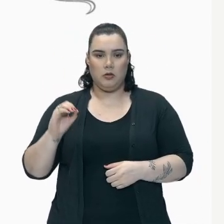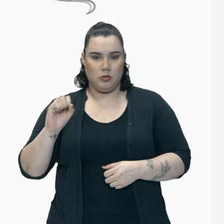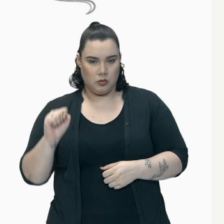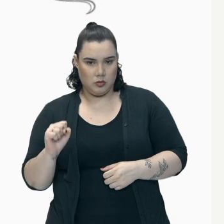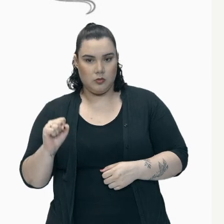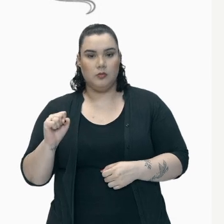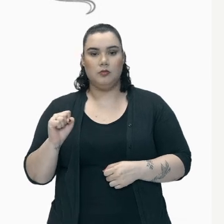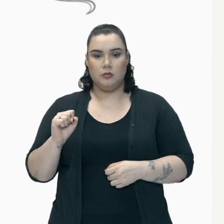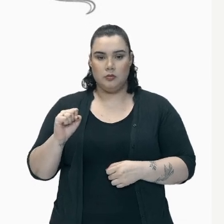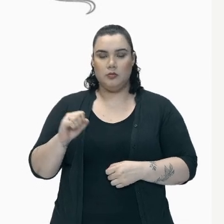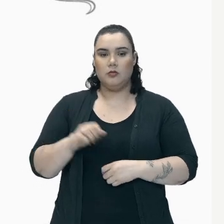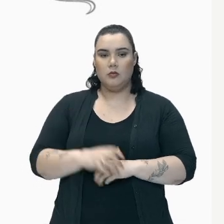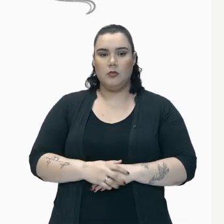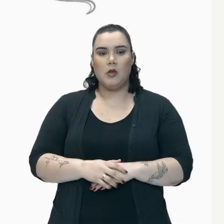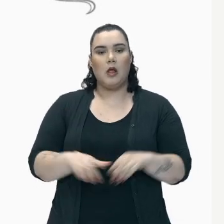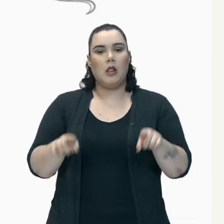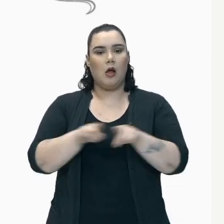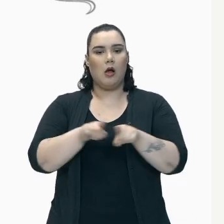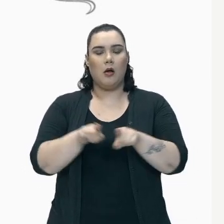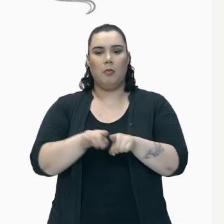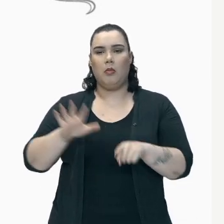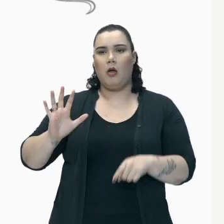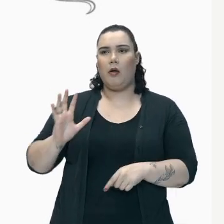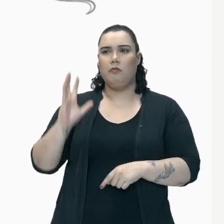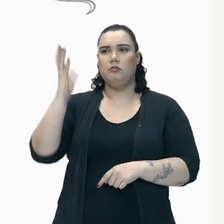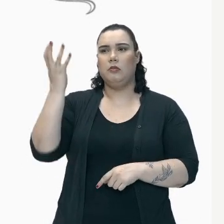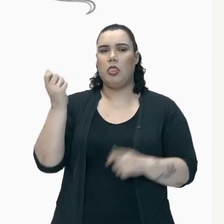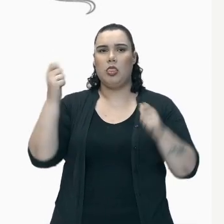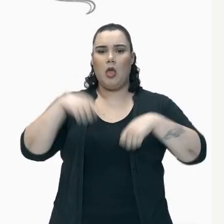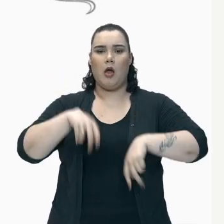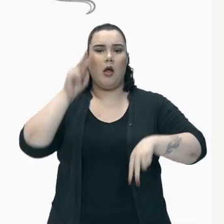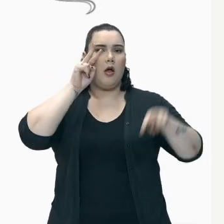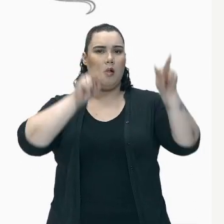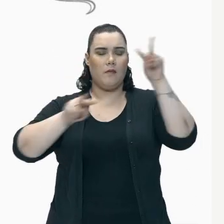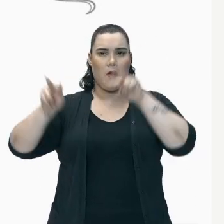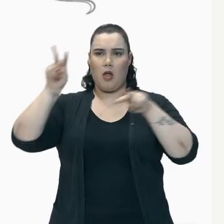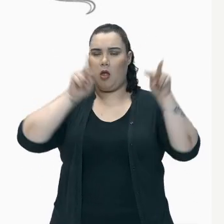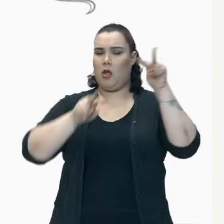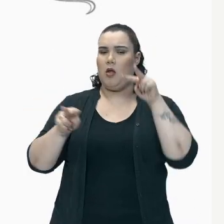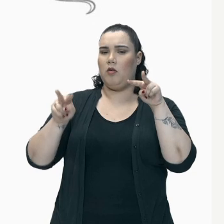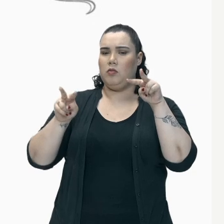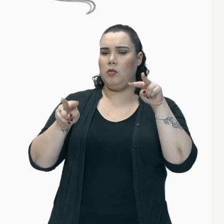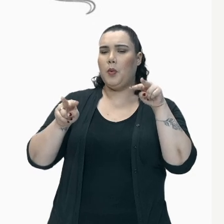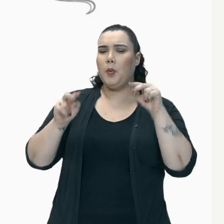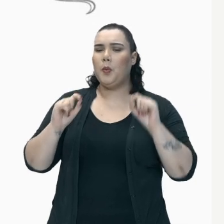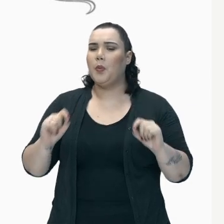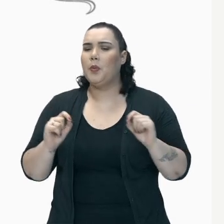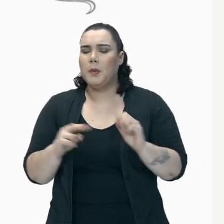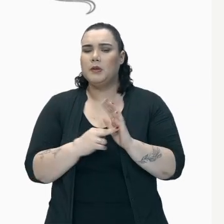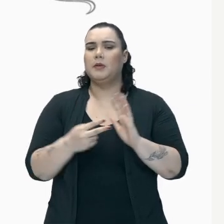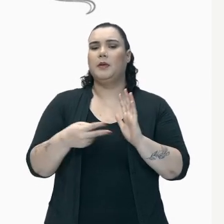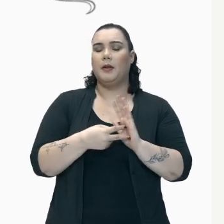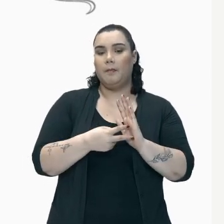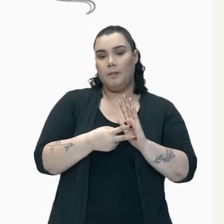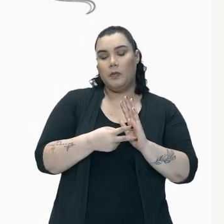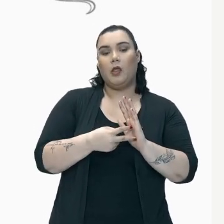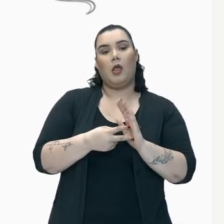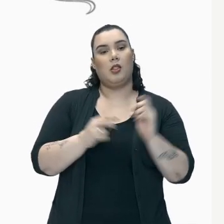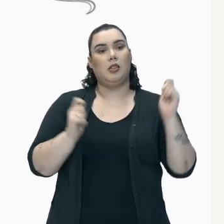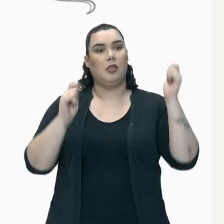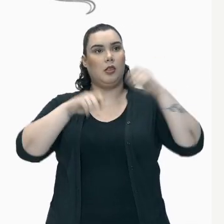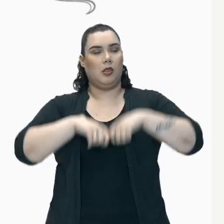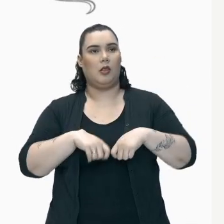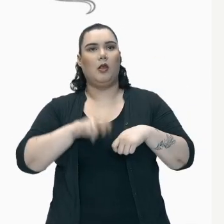eram visíveis a olho nu. Ou seja, quando eu falo que fenômeno é visível a olho nu, significa